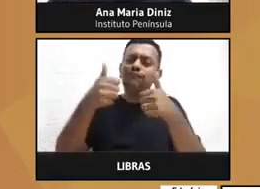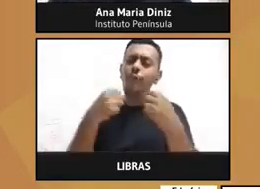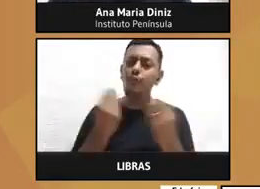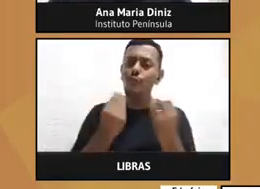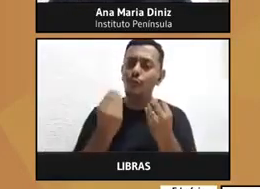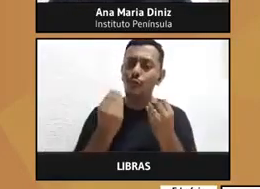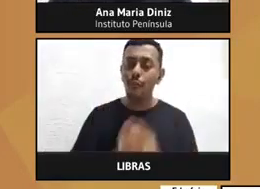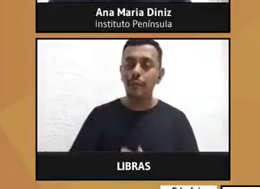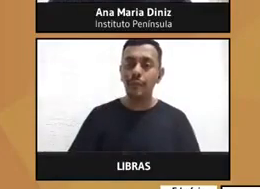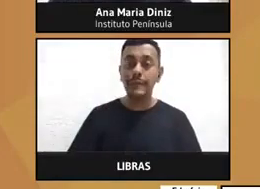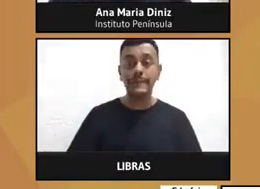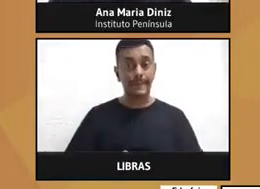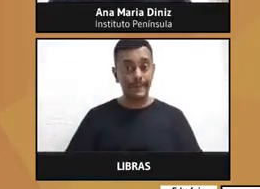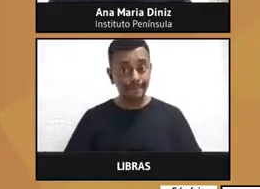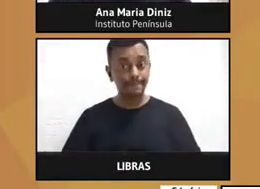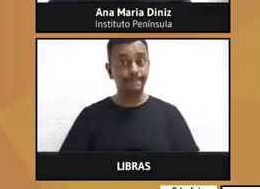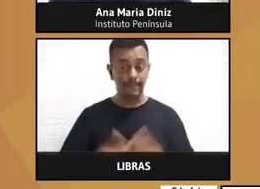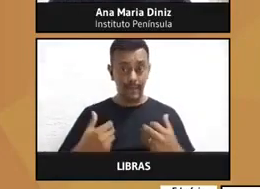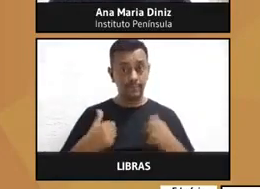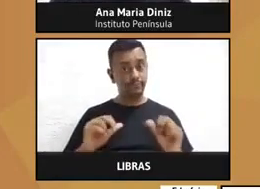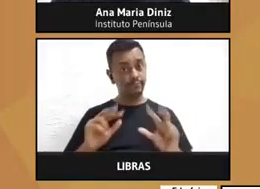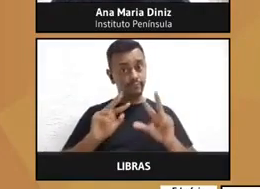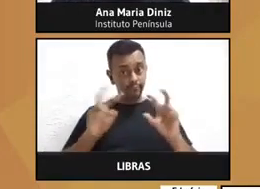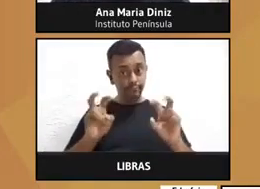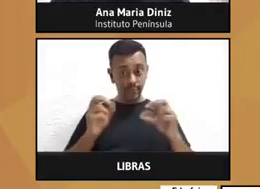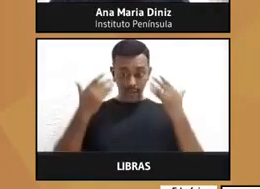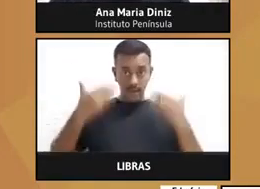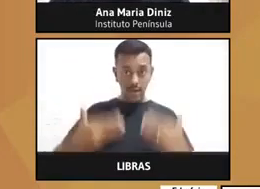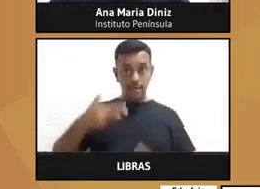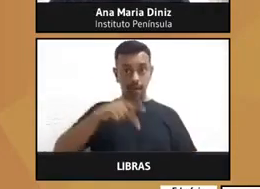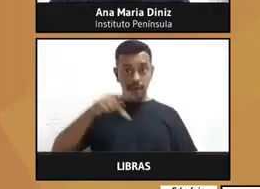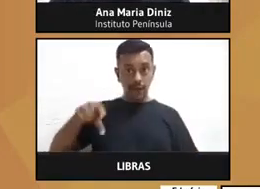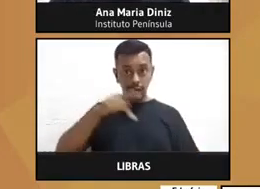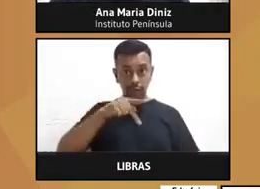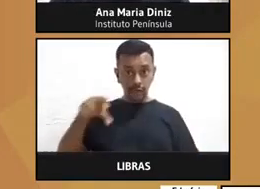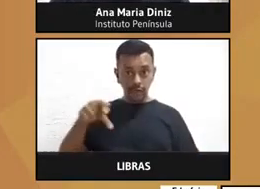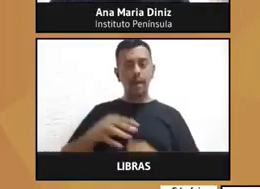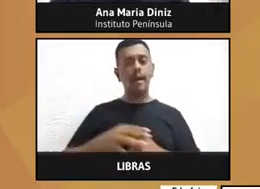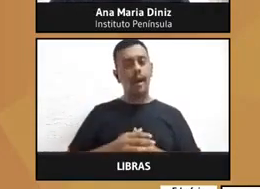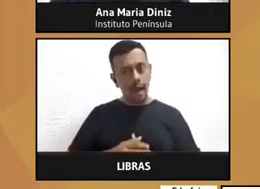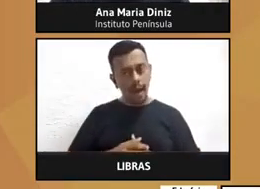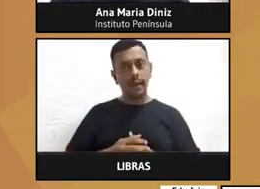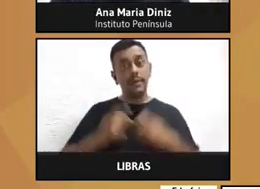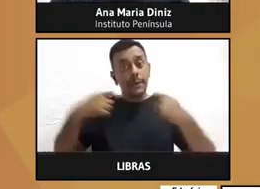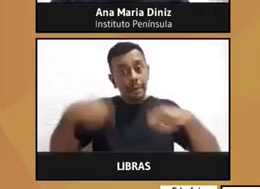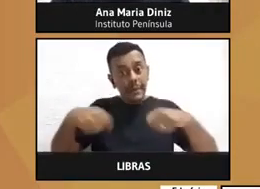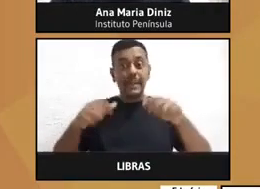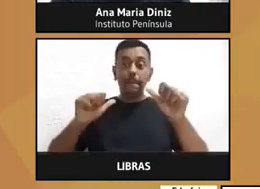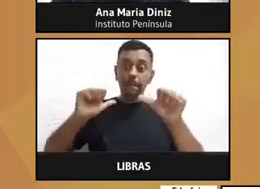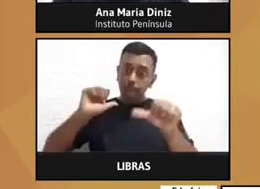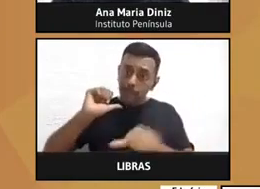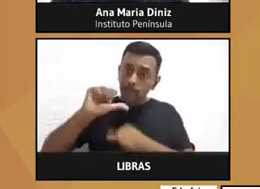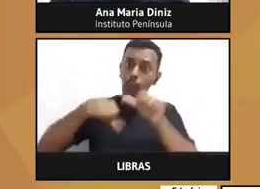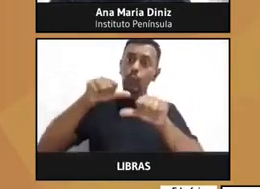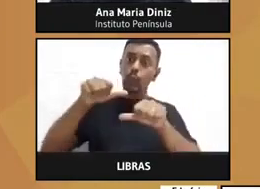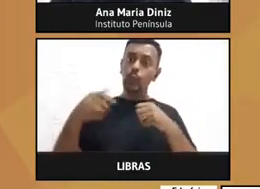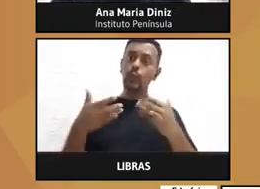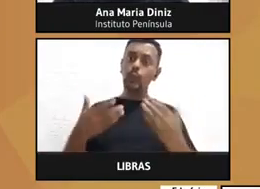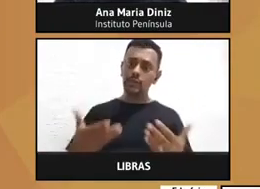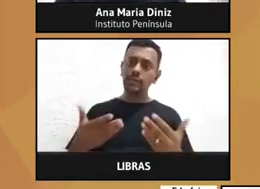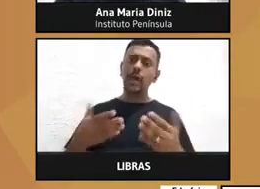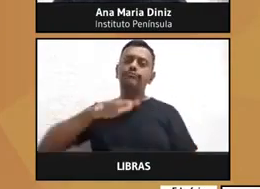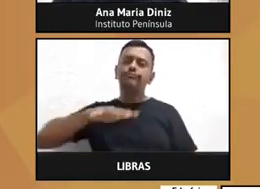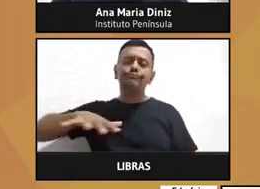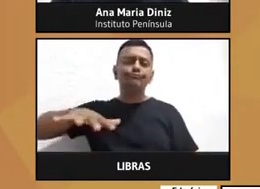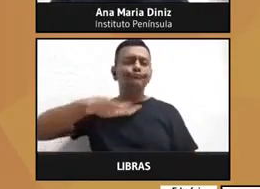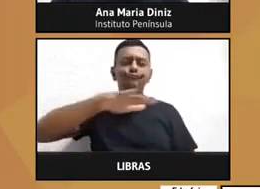Como professor, seria realmente mudar o âmbito do ensino. Eu acho